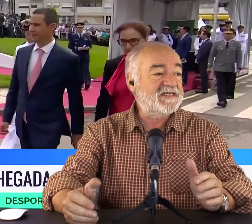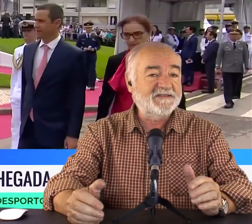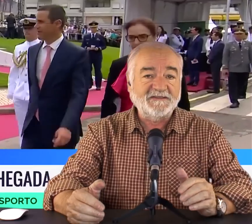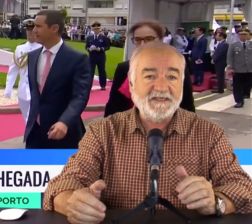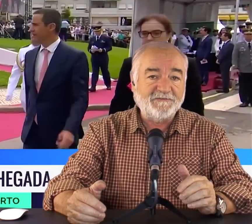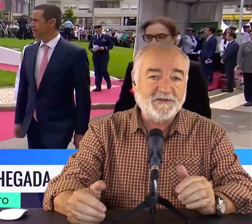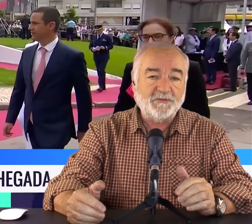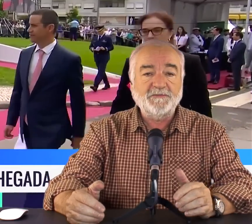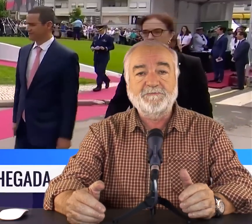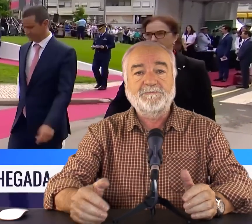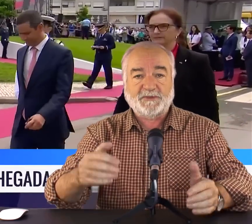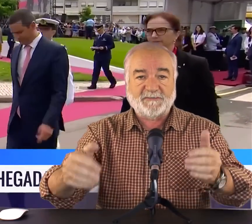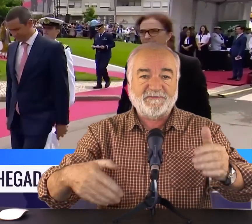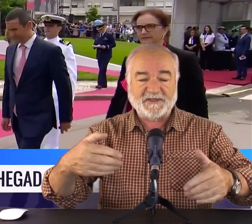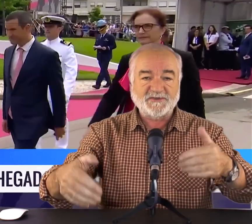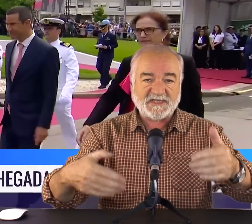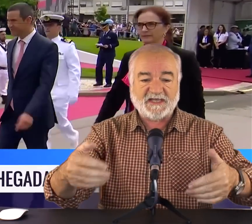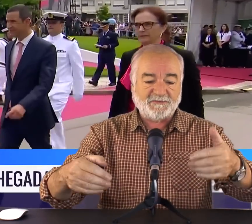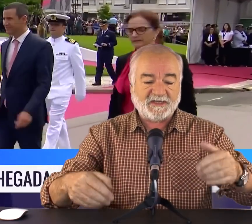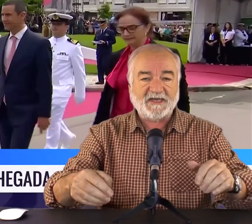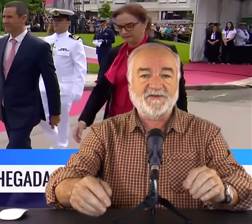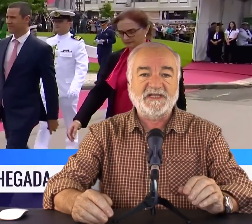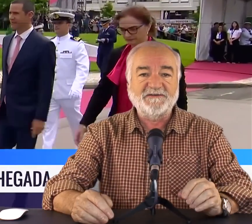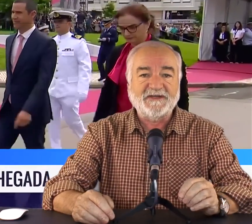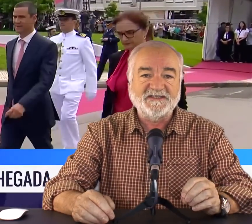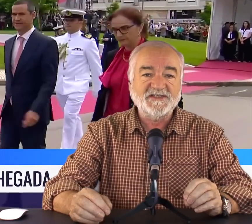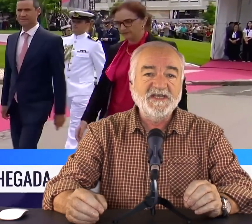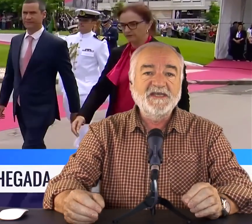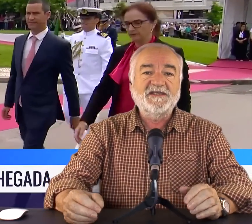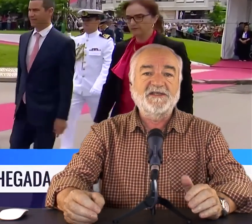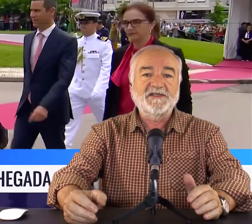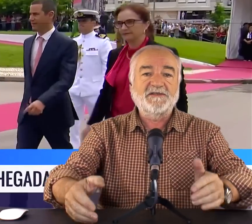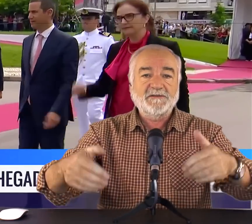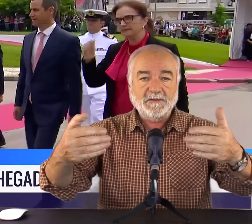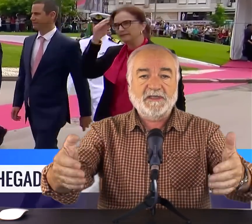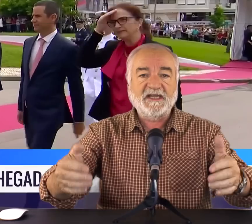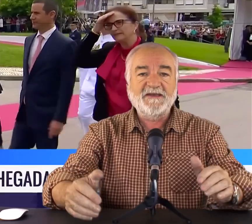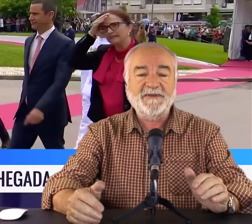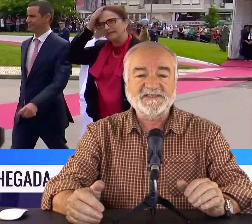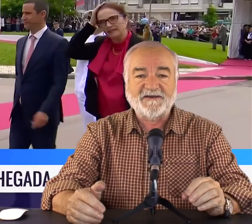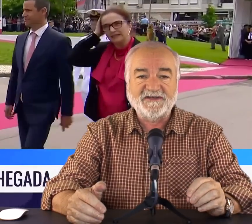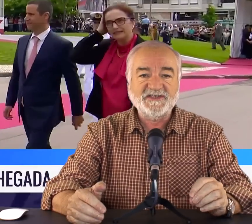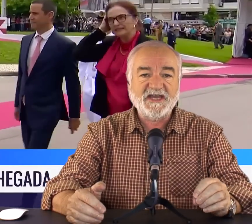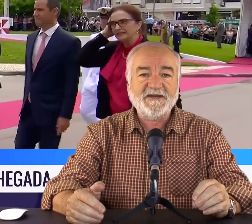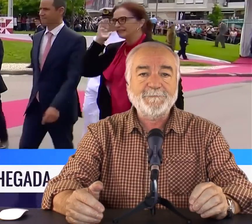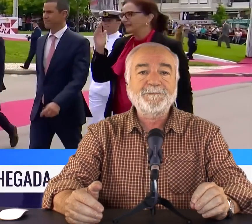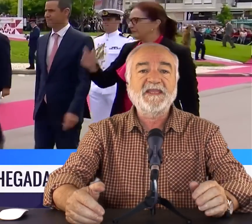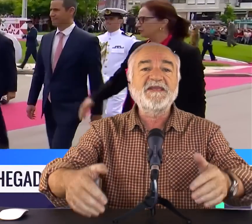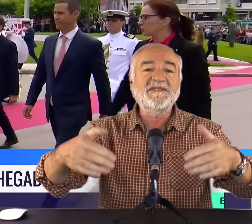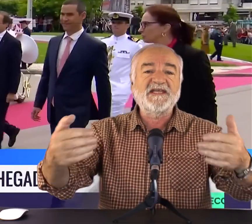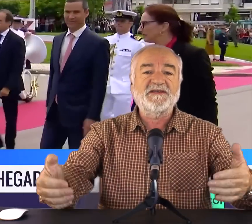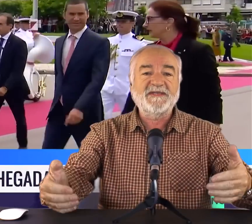presente e que viu porque também foi anunciado lá nos alto-falantes que galamba estava a